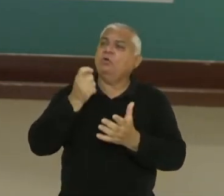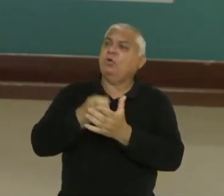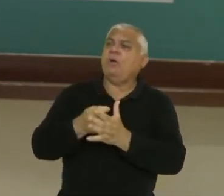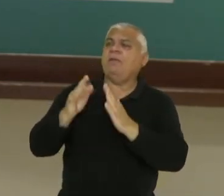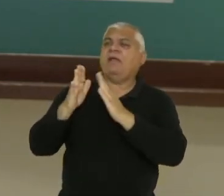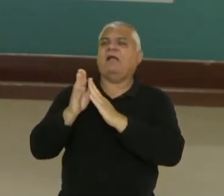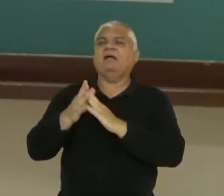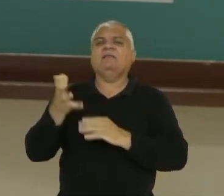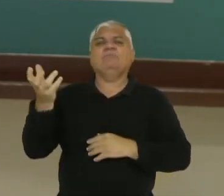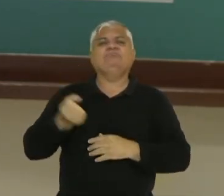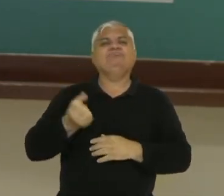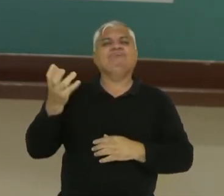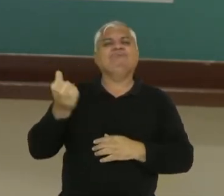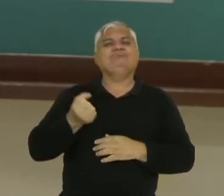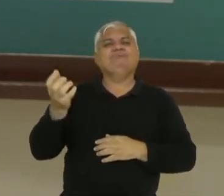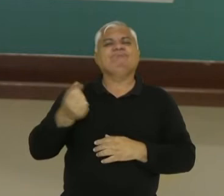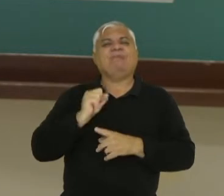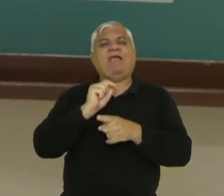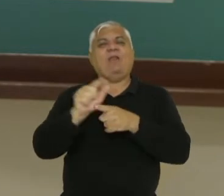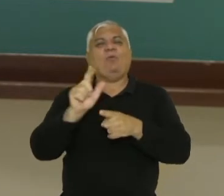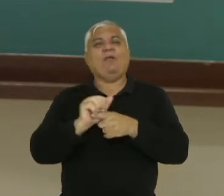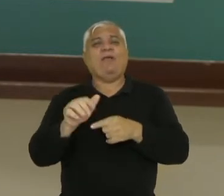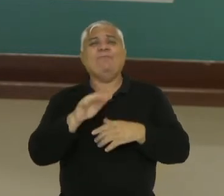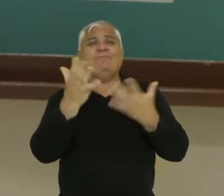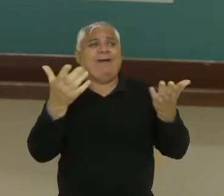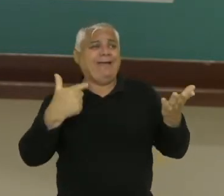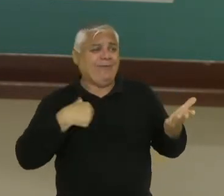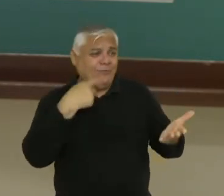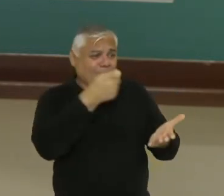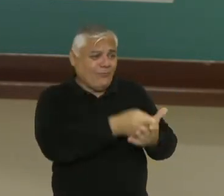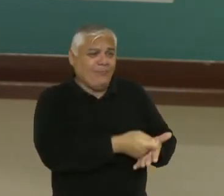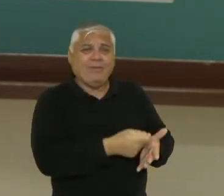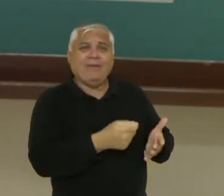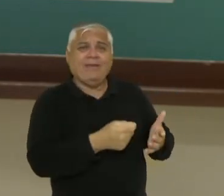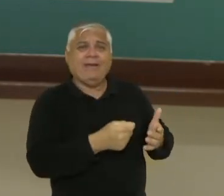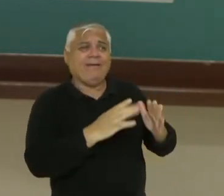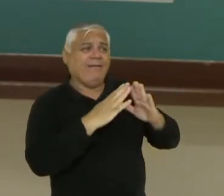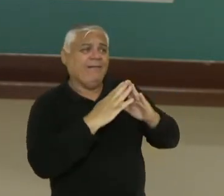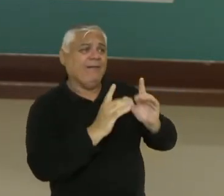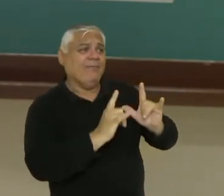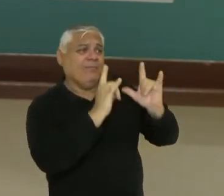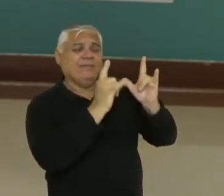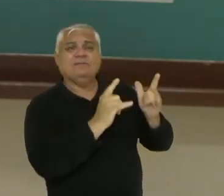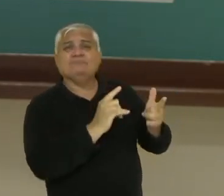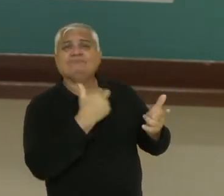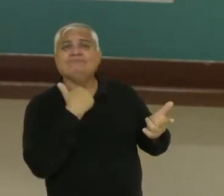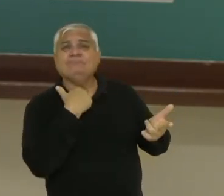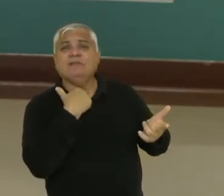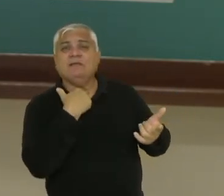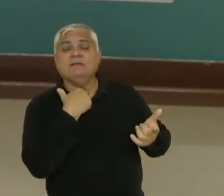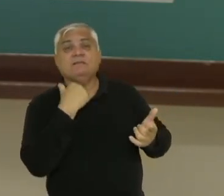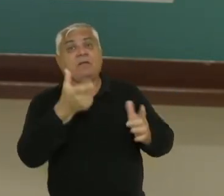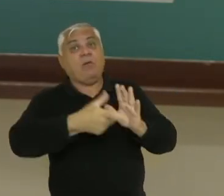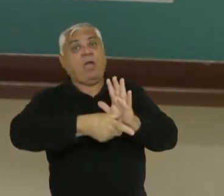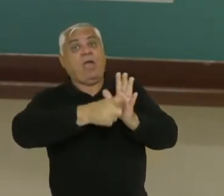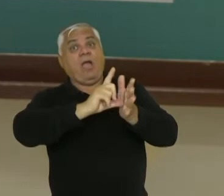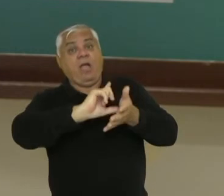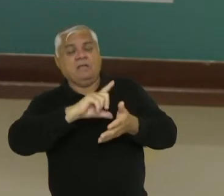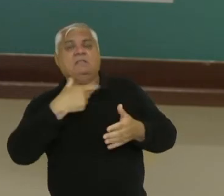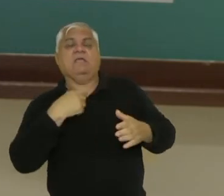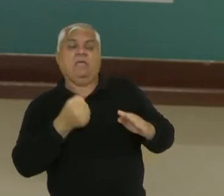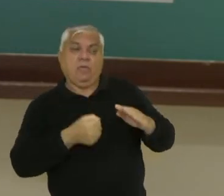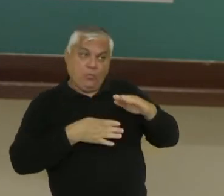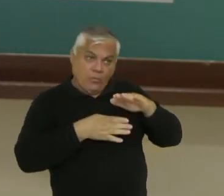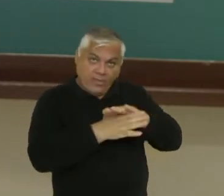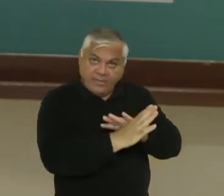sempre você vai ter condições de comprar o imóvel. Então o que pode ser feito? Você entrar num fundo onde você vai ser cotista